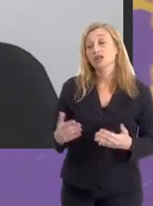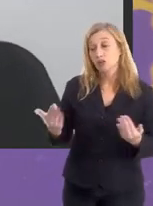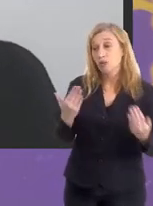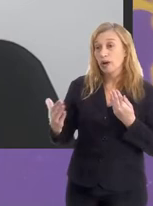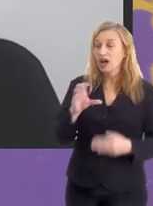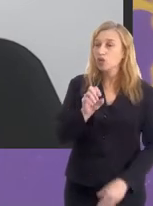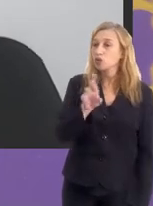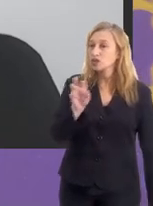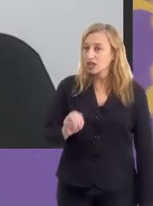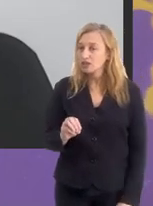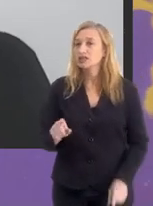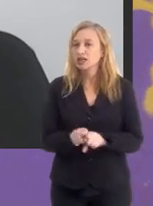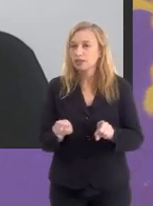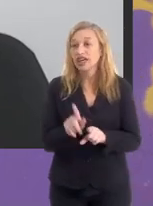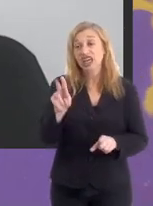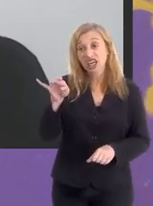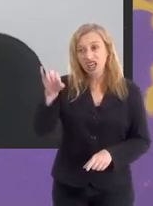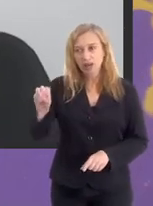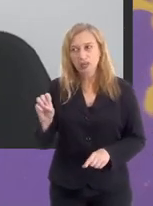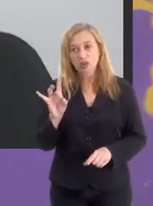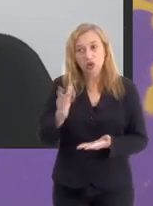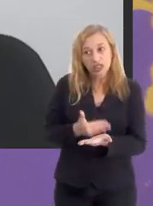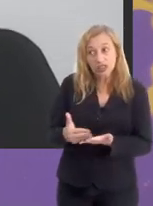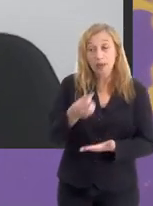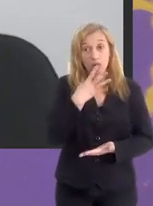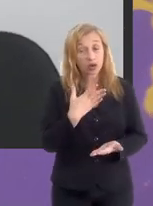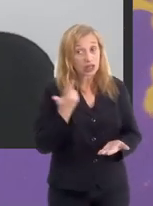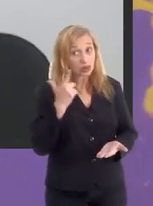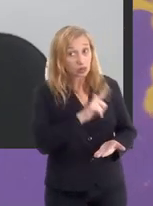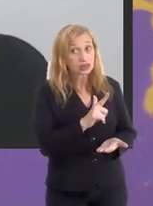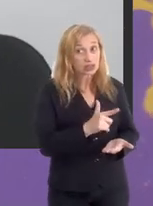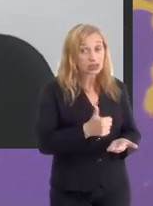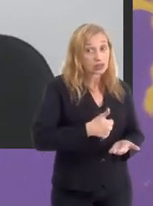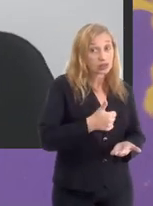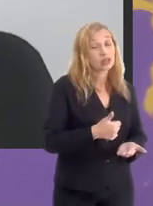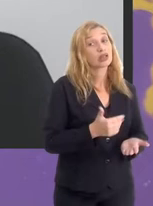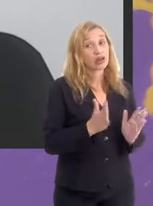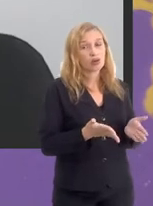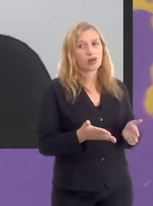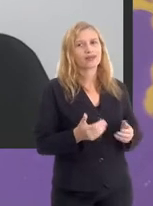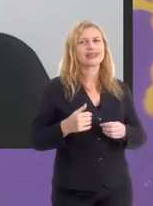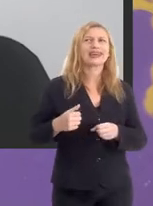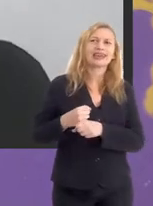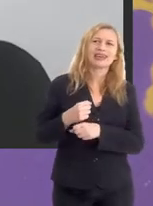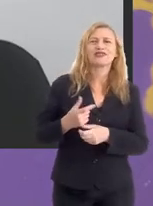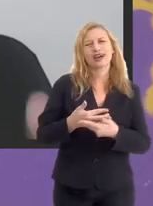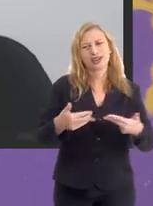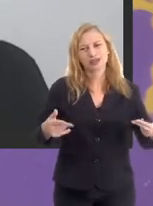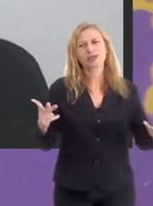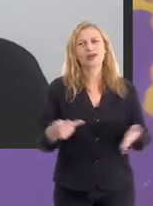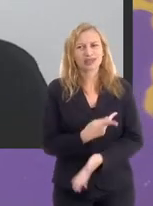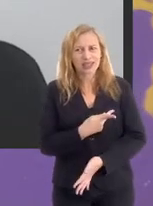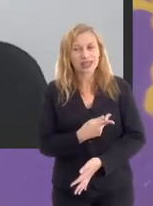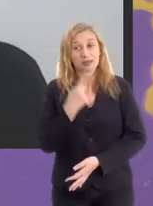à Cruzeiro e Grêmio mas é só o início né roi é só é bom que começa ganhando mas é só o início né ela tem